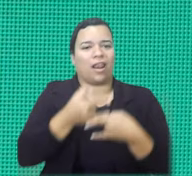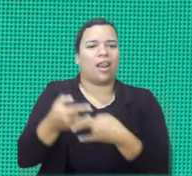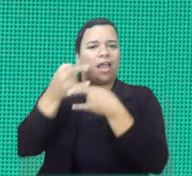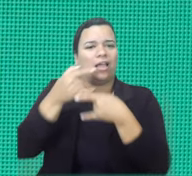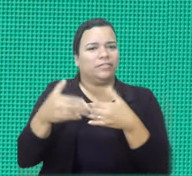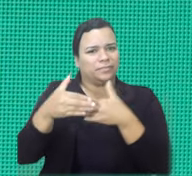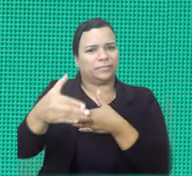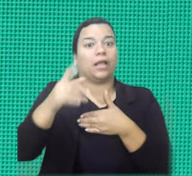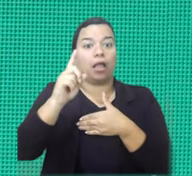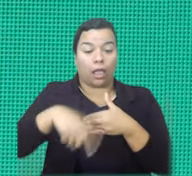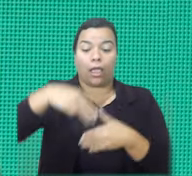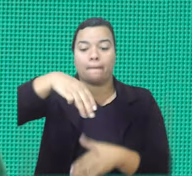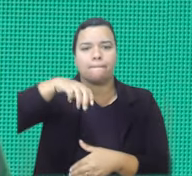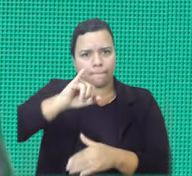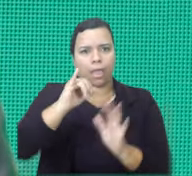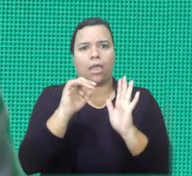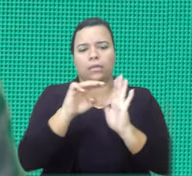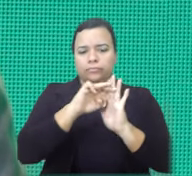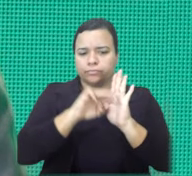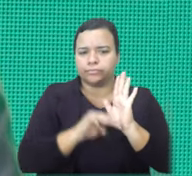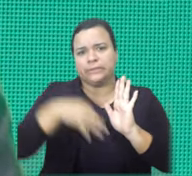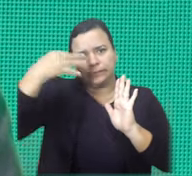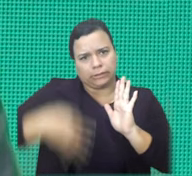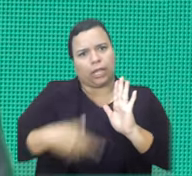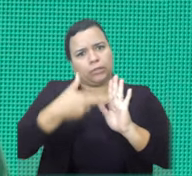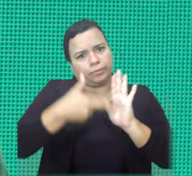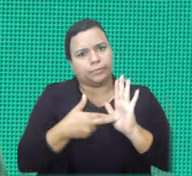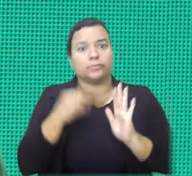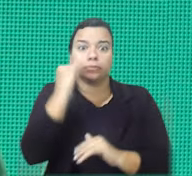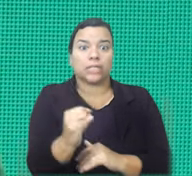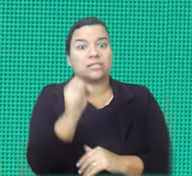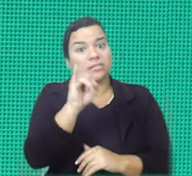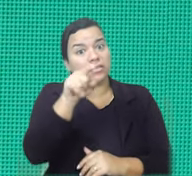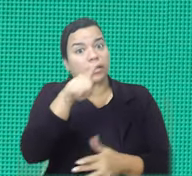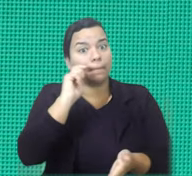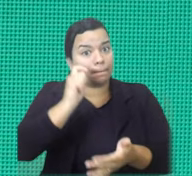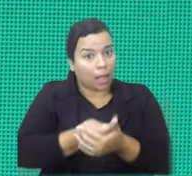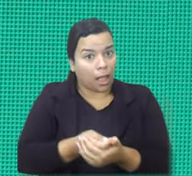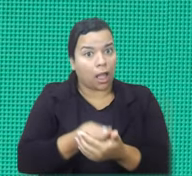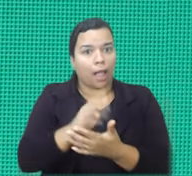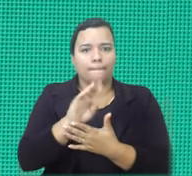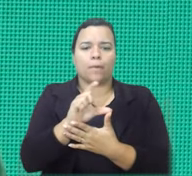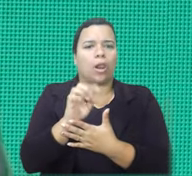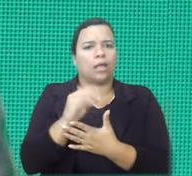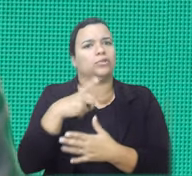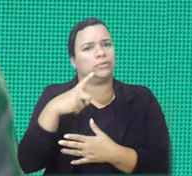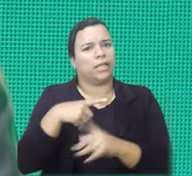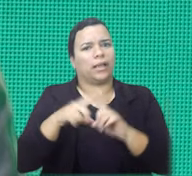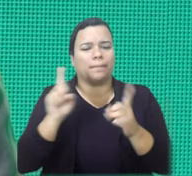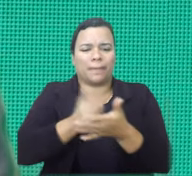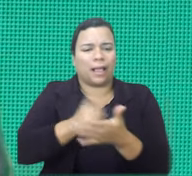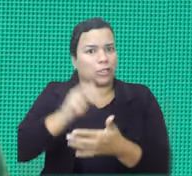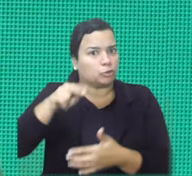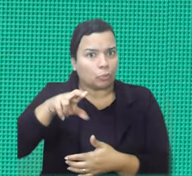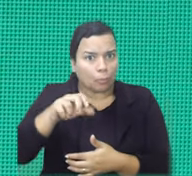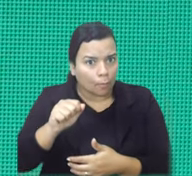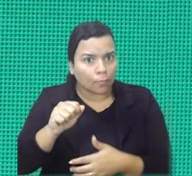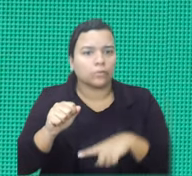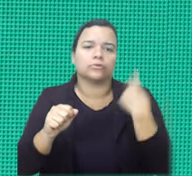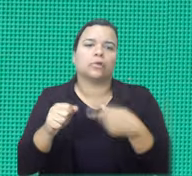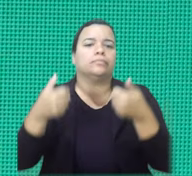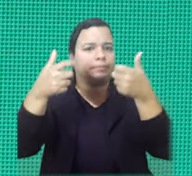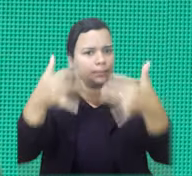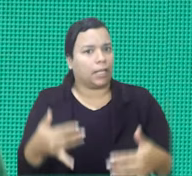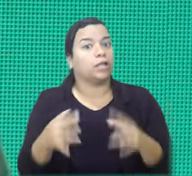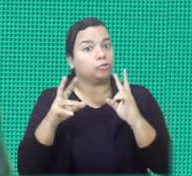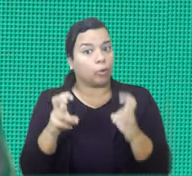regularização do mei Então nós vamos falar aí se você tem um boleto e nunca fez a contribuição Então nós vamos eh falar né dessa